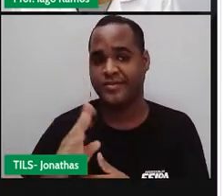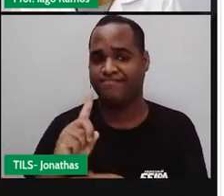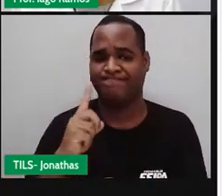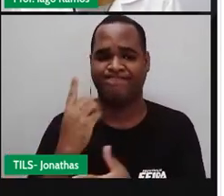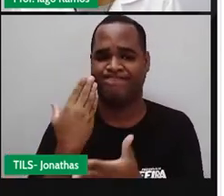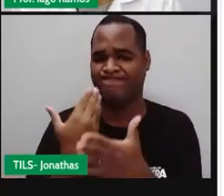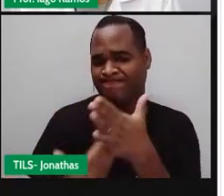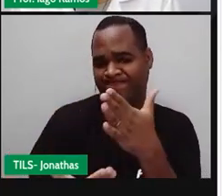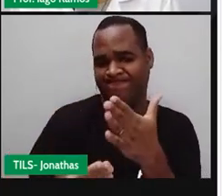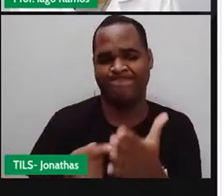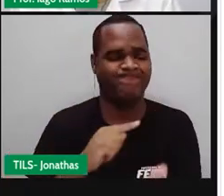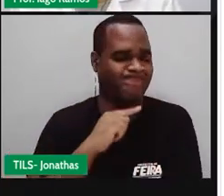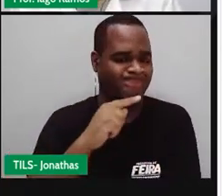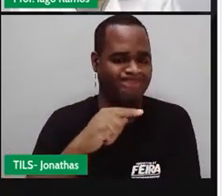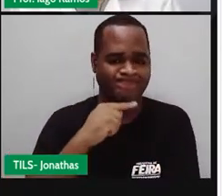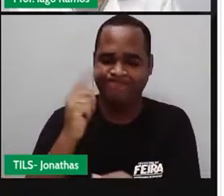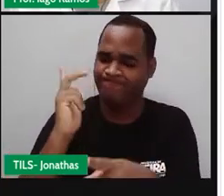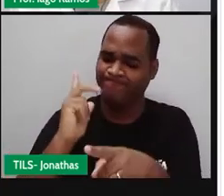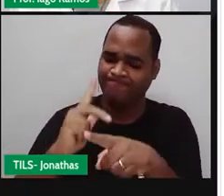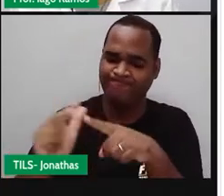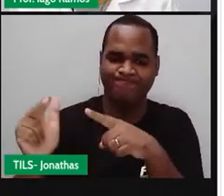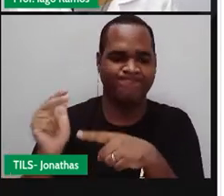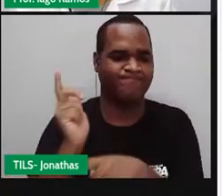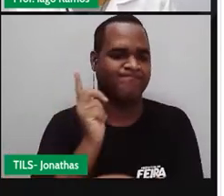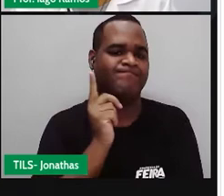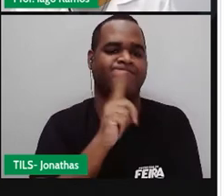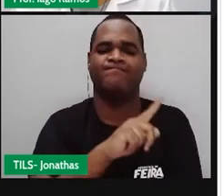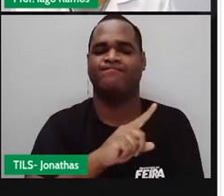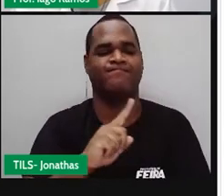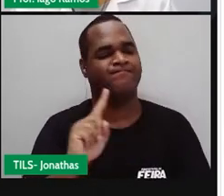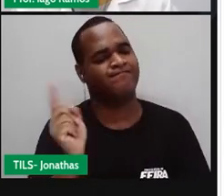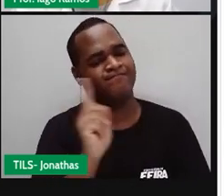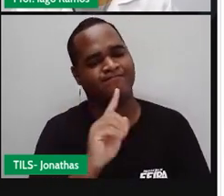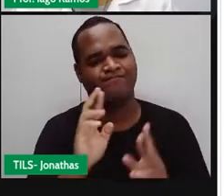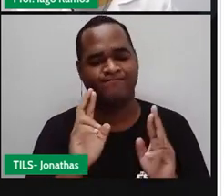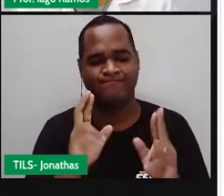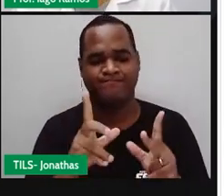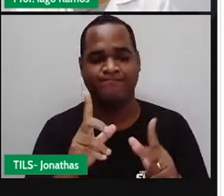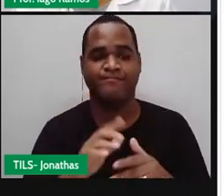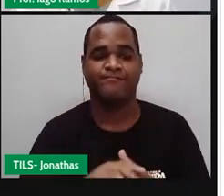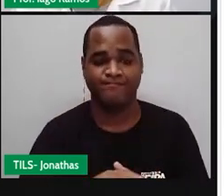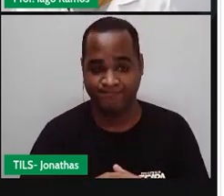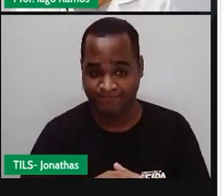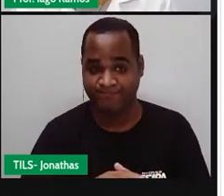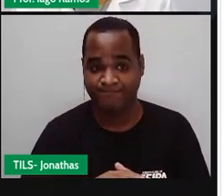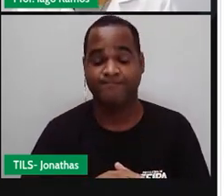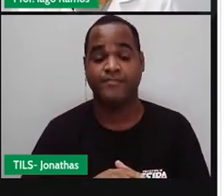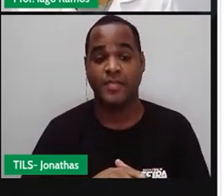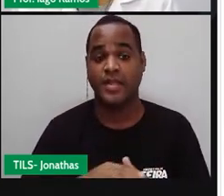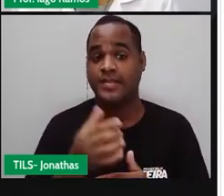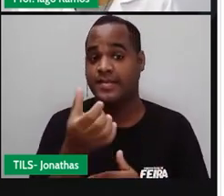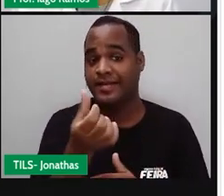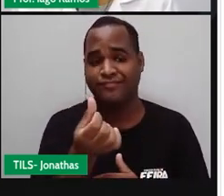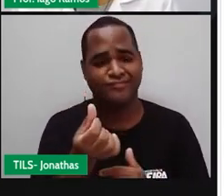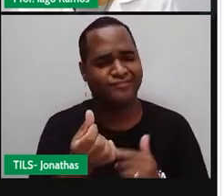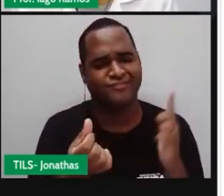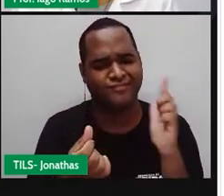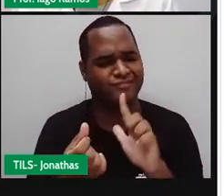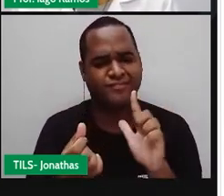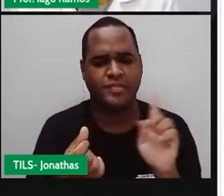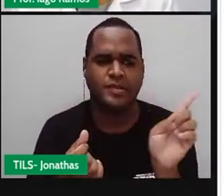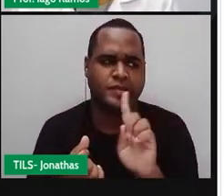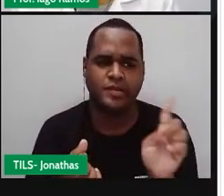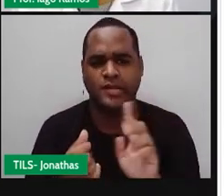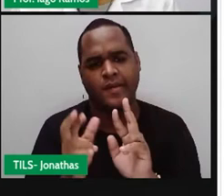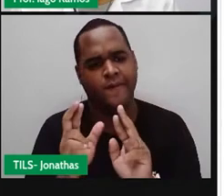seleção não conseguiu conquistar o tão sonhado título de hexacampeão mundial ficando aí e